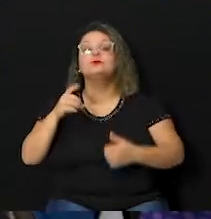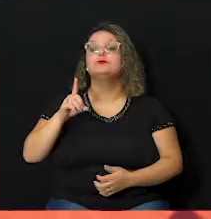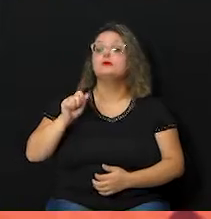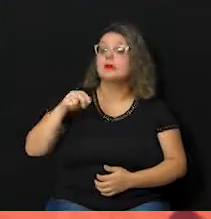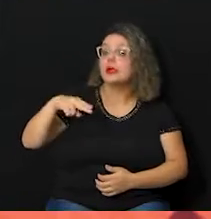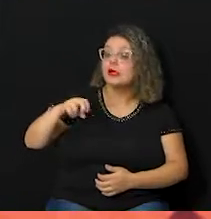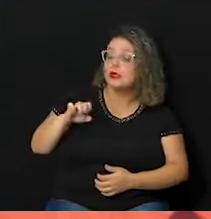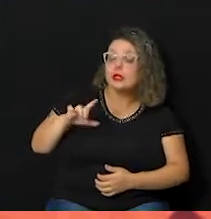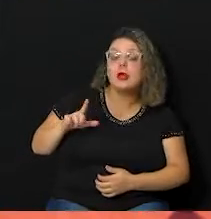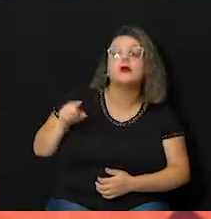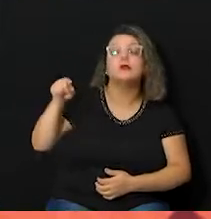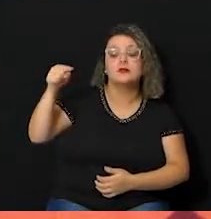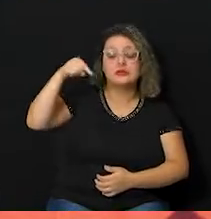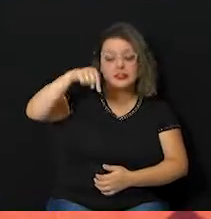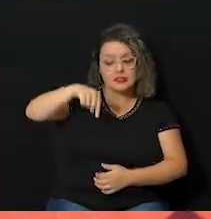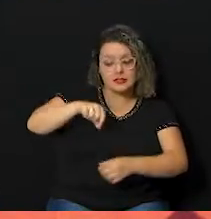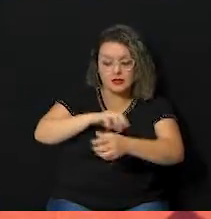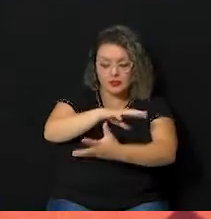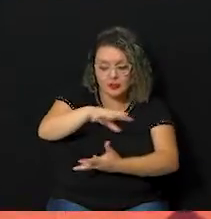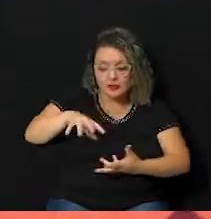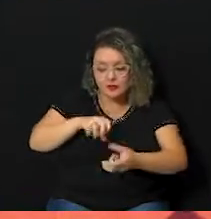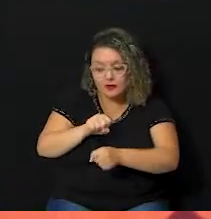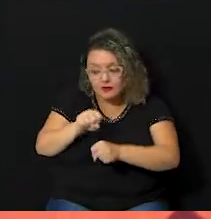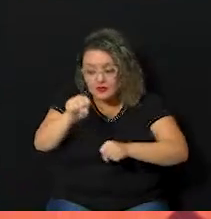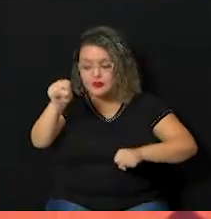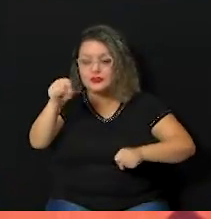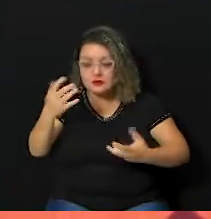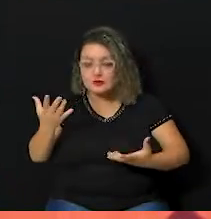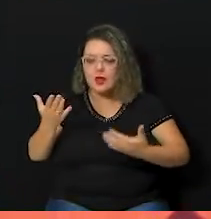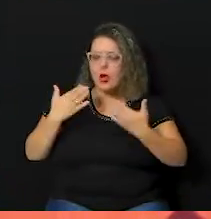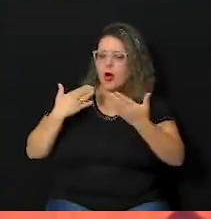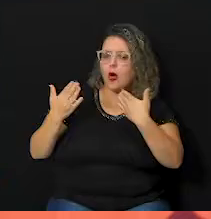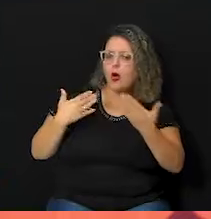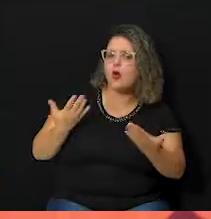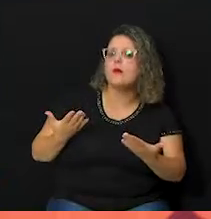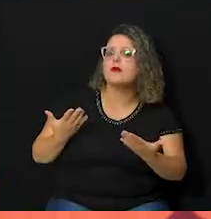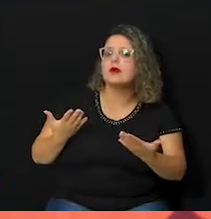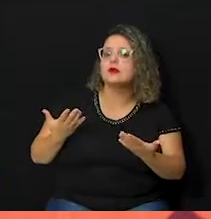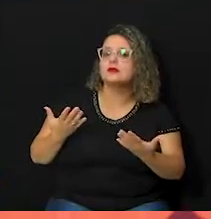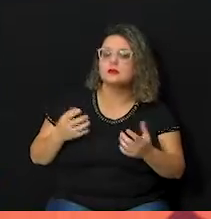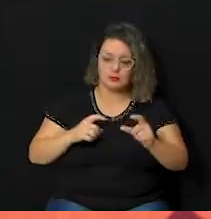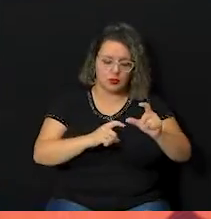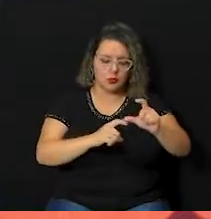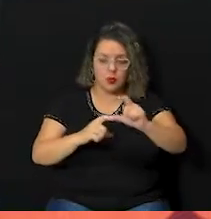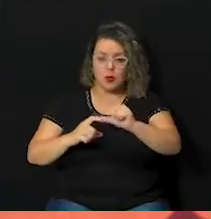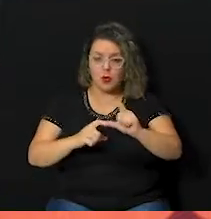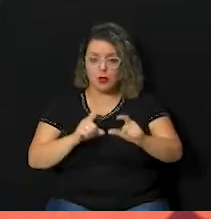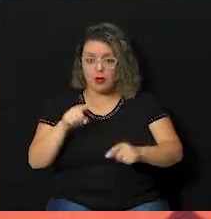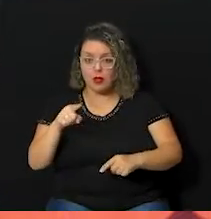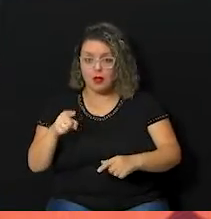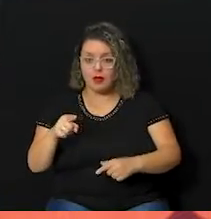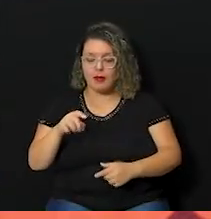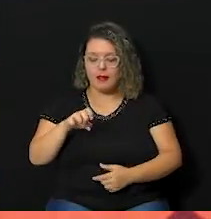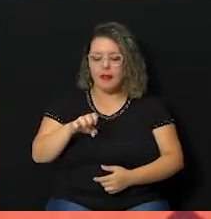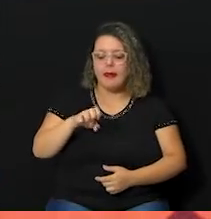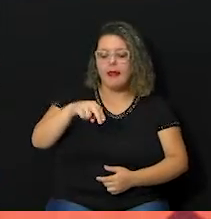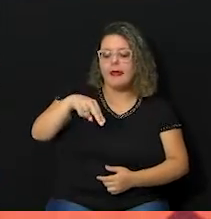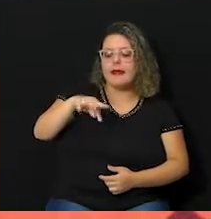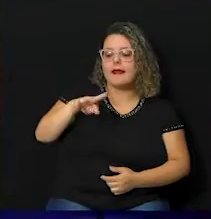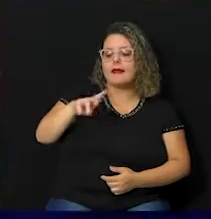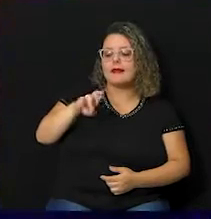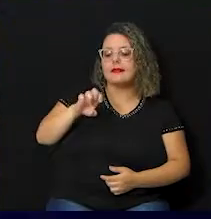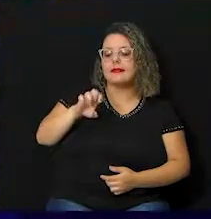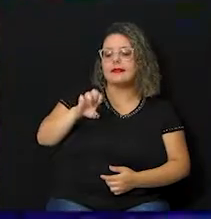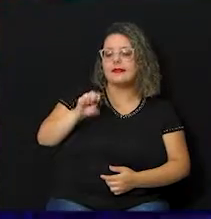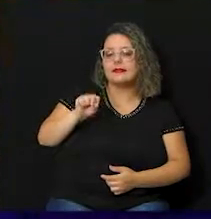Daniel, você veio hoje aqui no Universo Épico pra gente conversar sobre os seus quadrinhos, né? Entre Espaço? Isso,